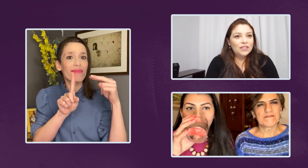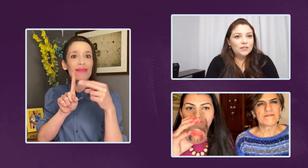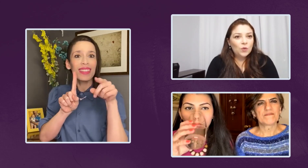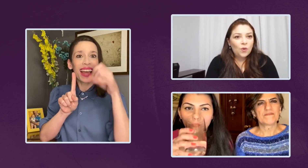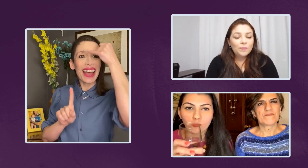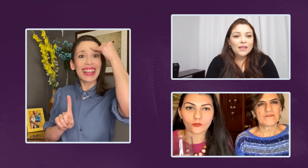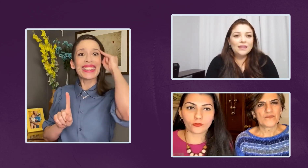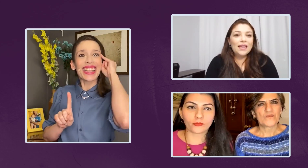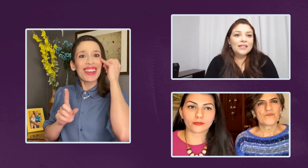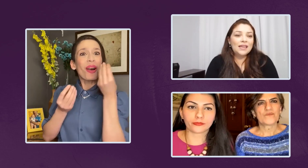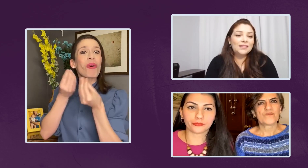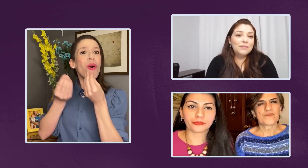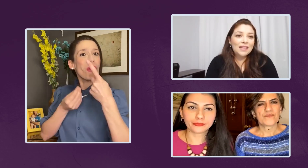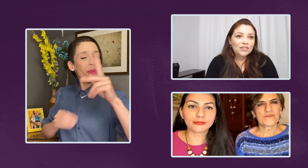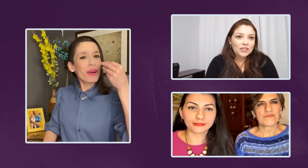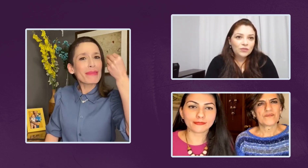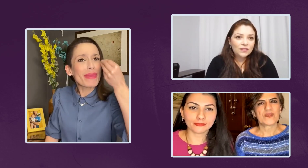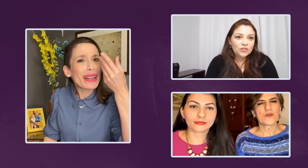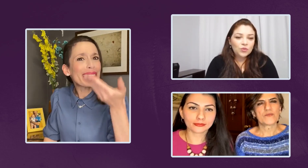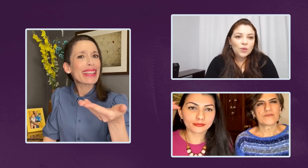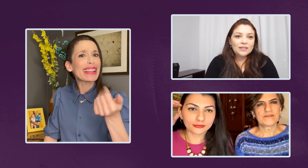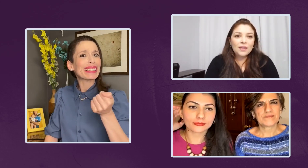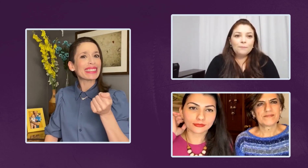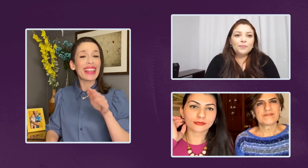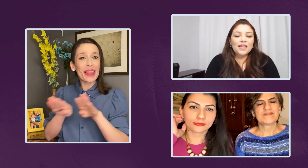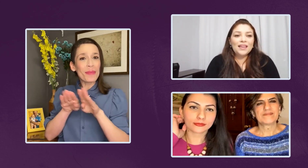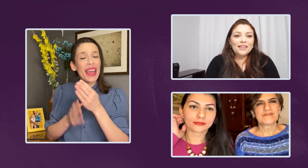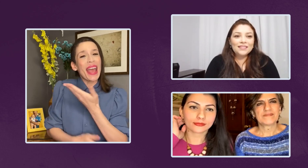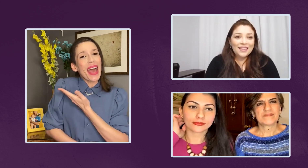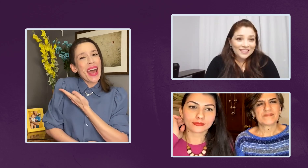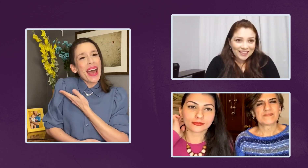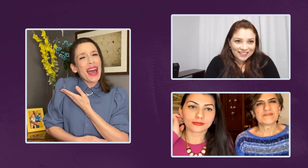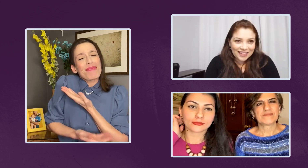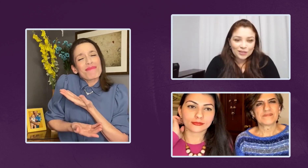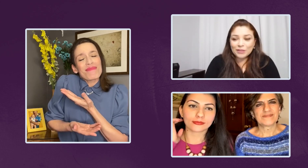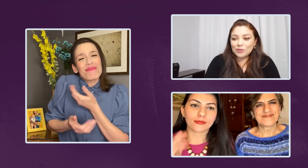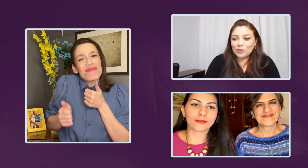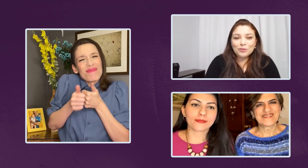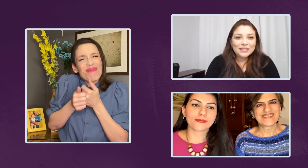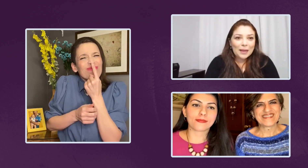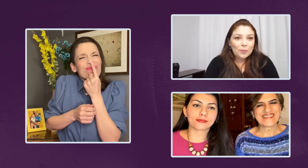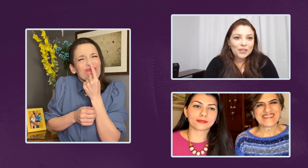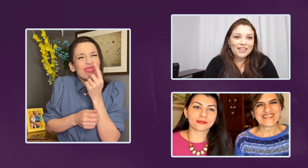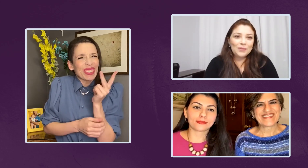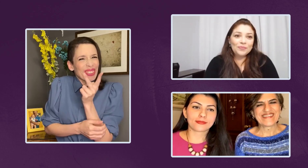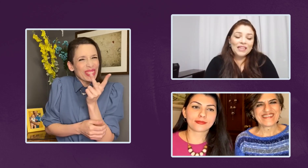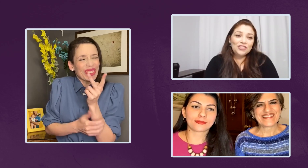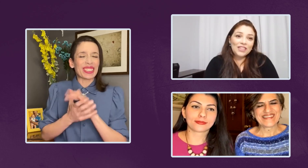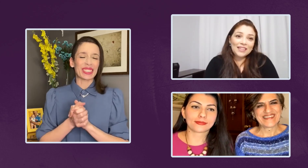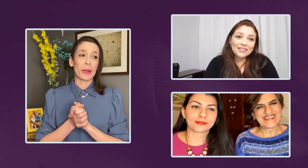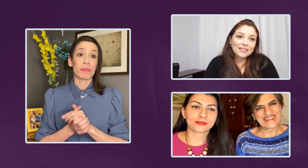que ela vivenciou, né, essa amizade entre vocês duas. Sem entregar a idade, mas eu sou de um tempo